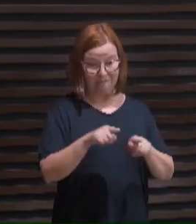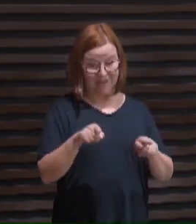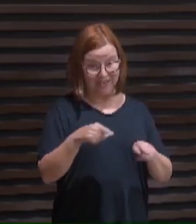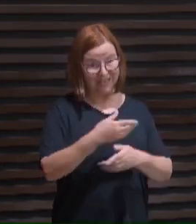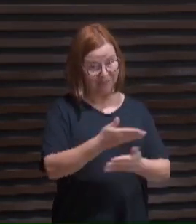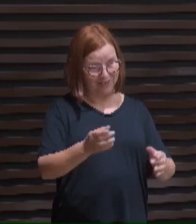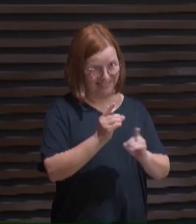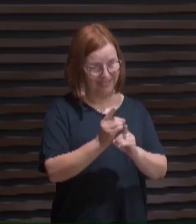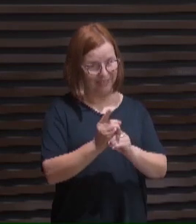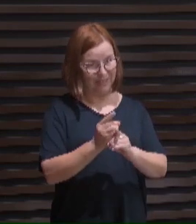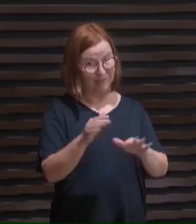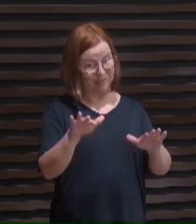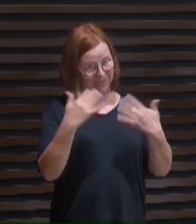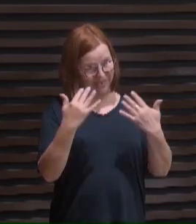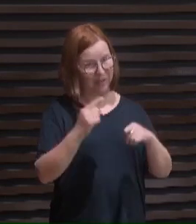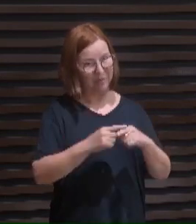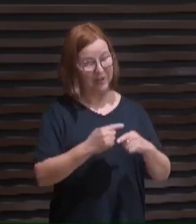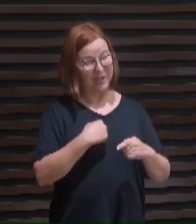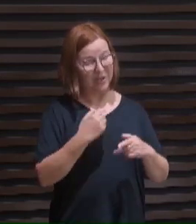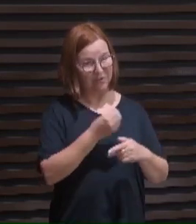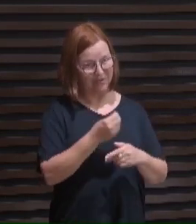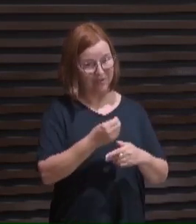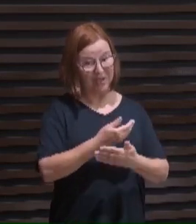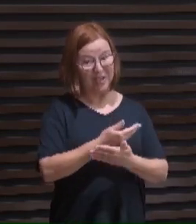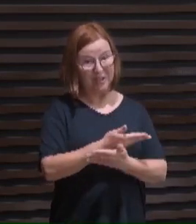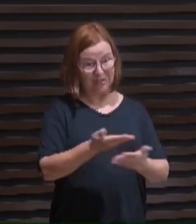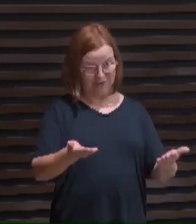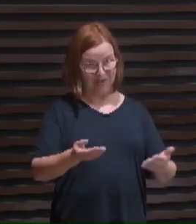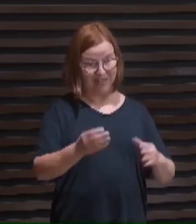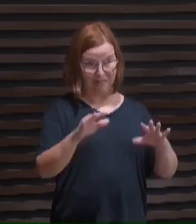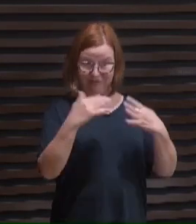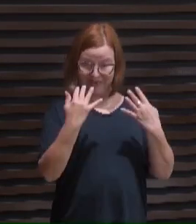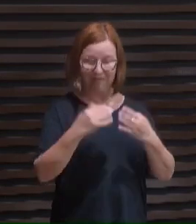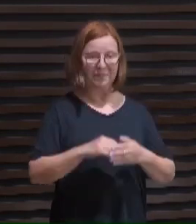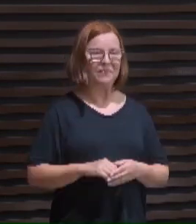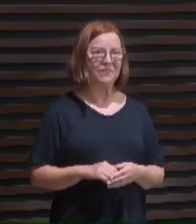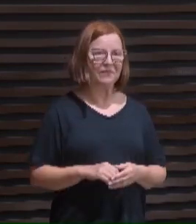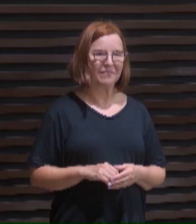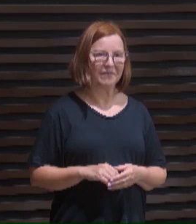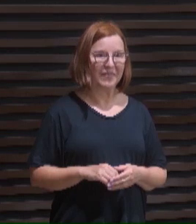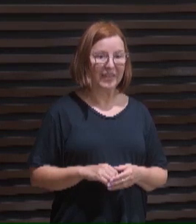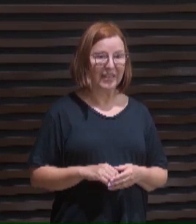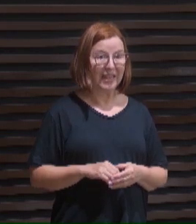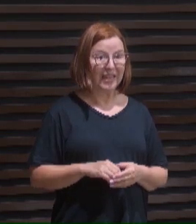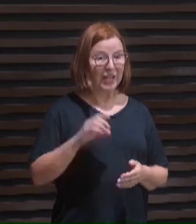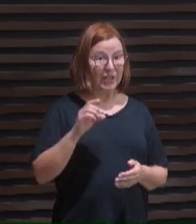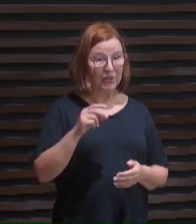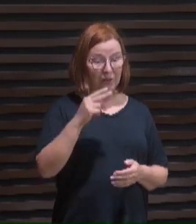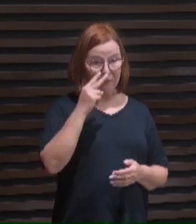me vereis. Só viu Jesus ressuscitado as novas criaturas.